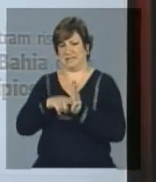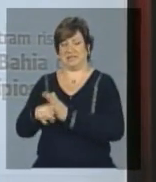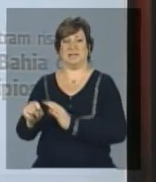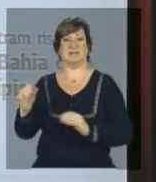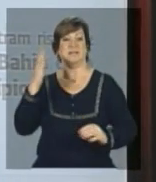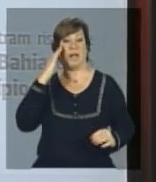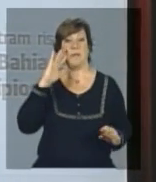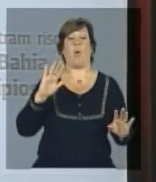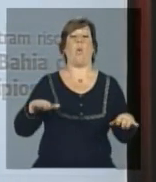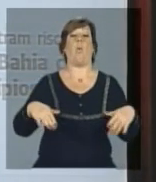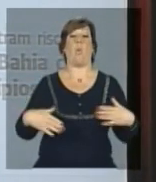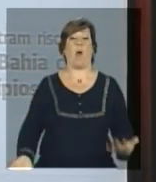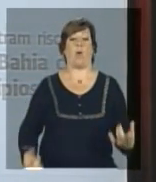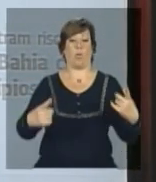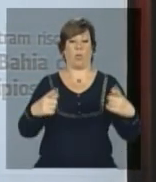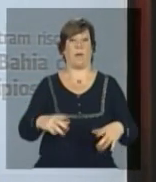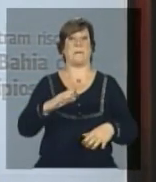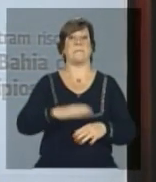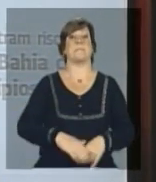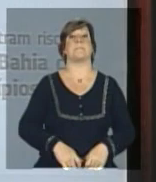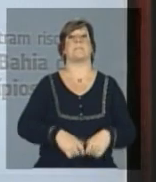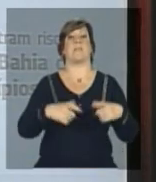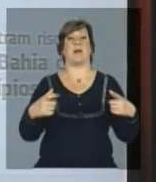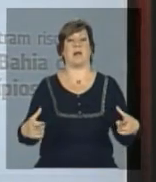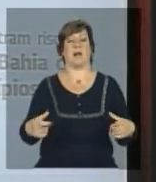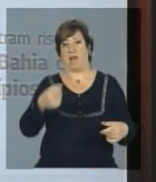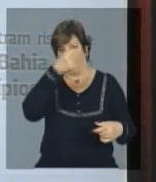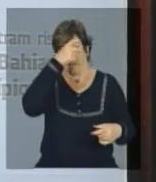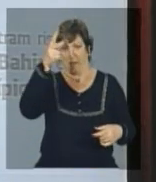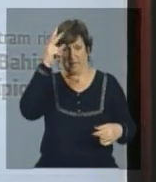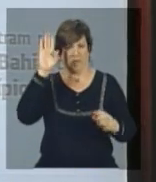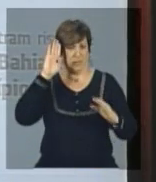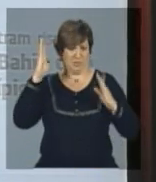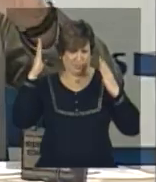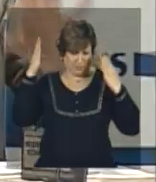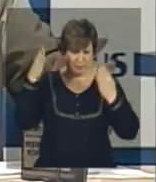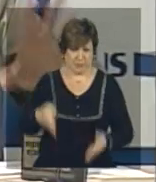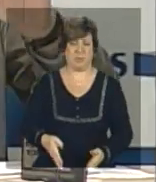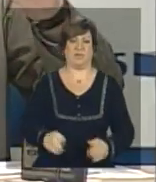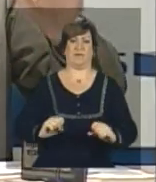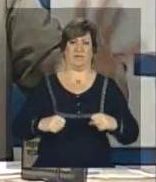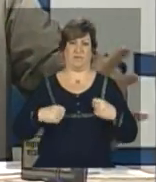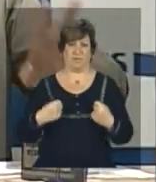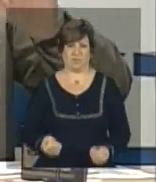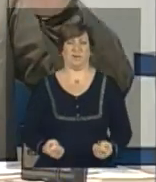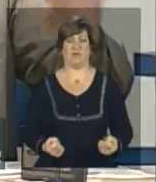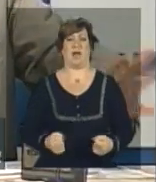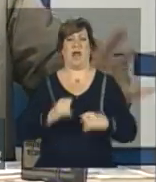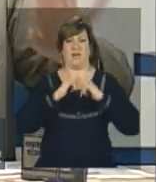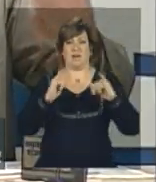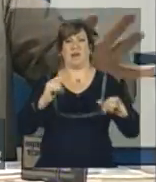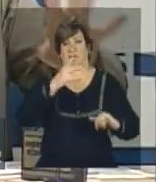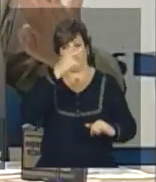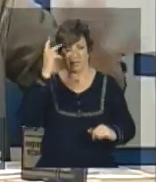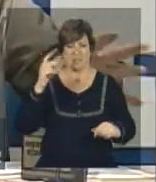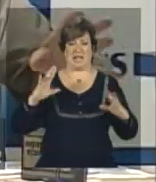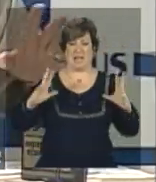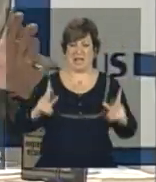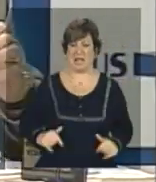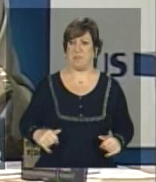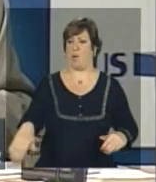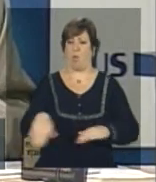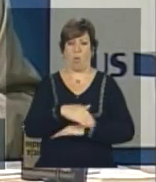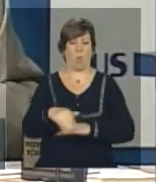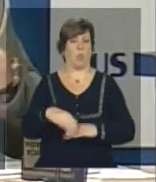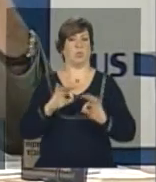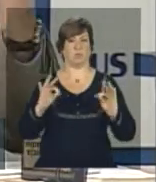qual bairro tem um índice maior e permite à prefeitura concentrar os esforços, mobilizar a população, fazer mutirão de limpeza urbana